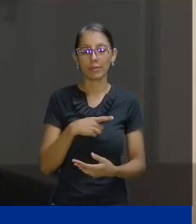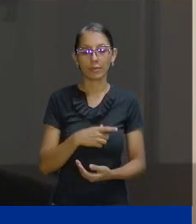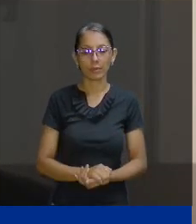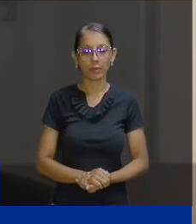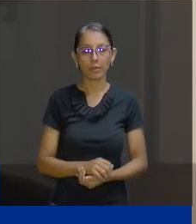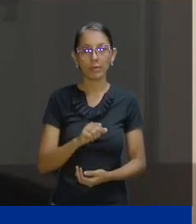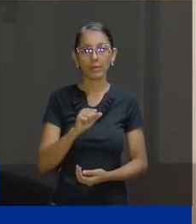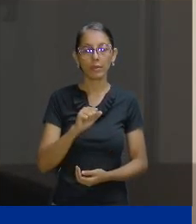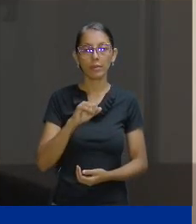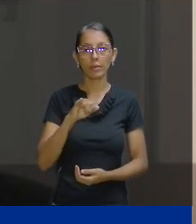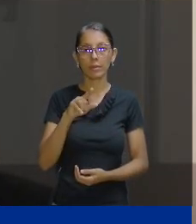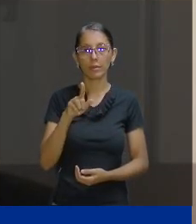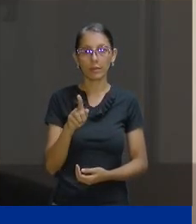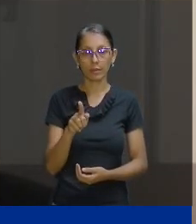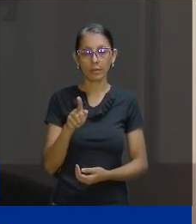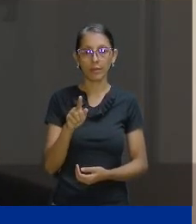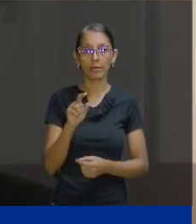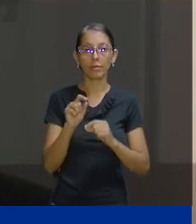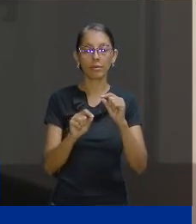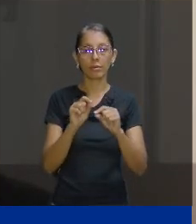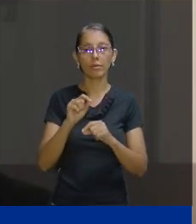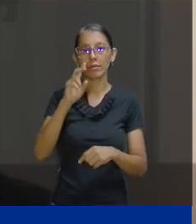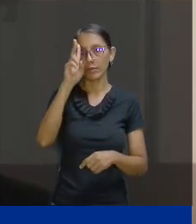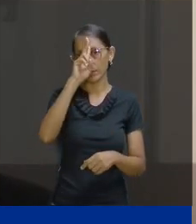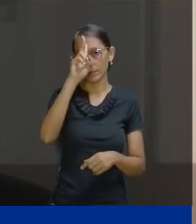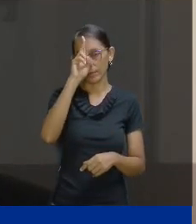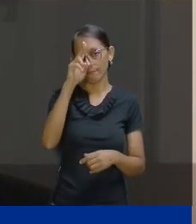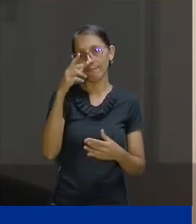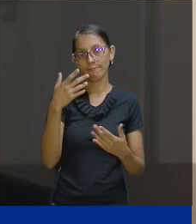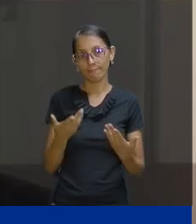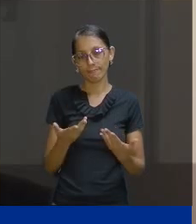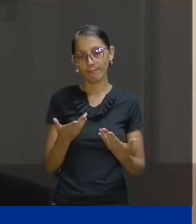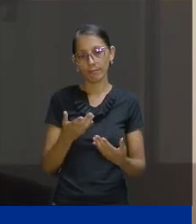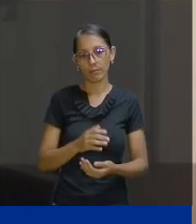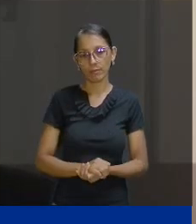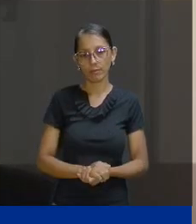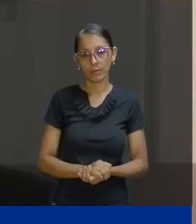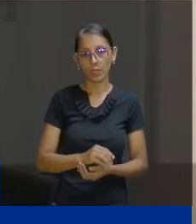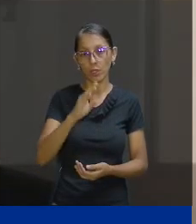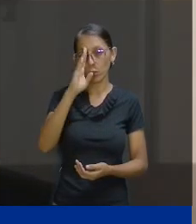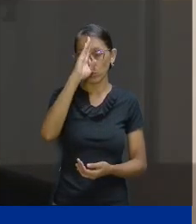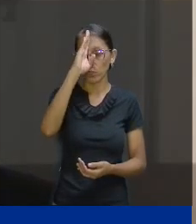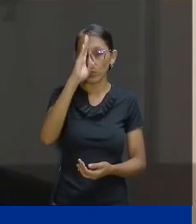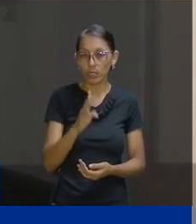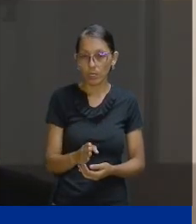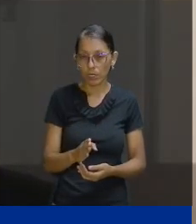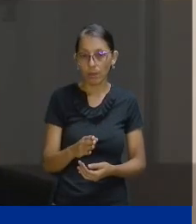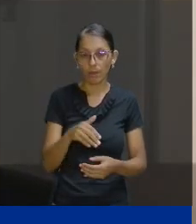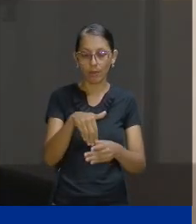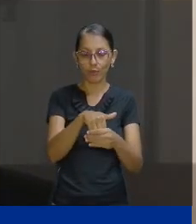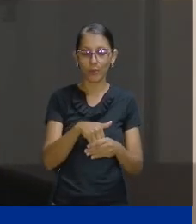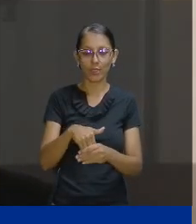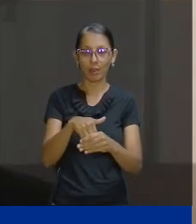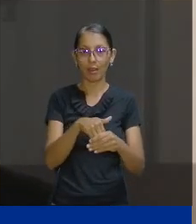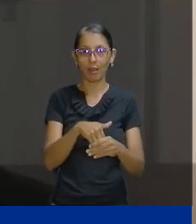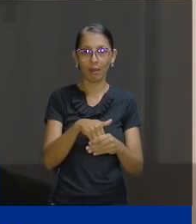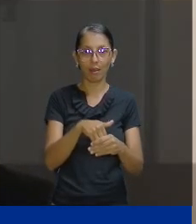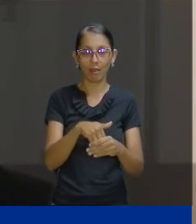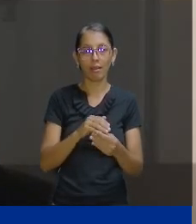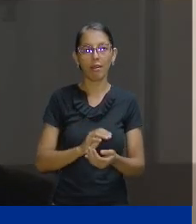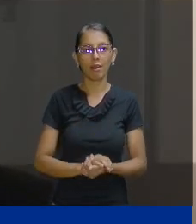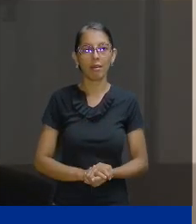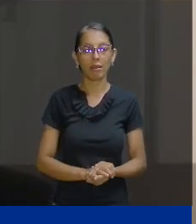o STF determinou que o transporte dos eleitores era gratuito no dia das eleições. Então, o fim especial de agir, que